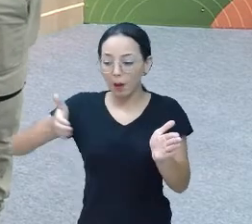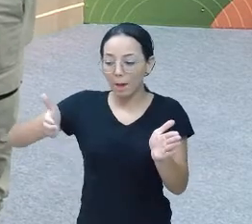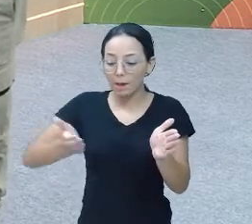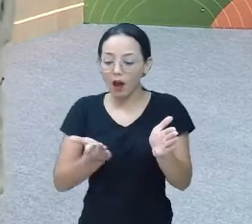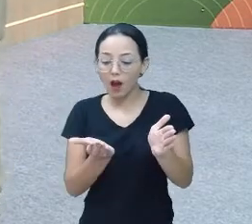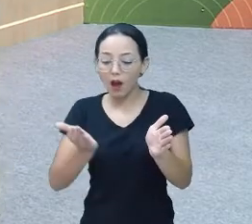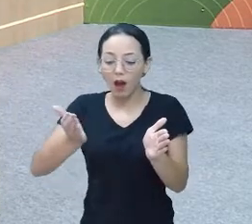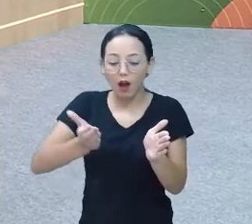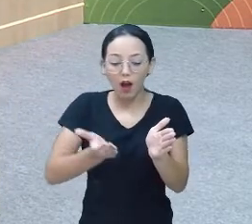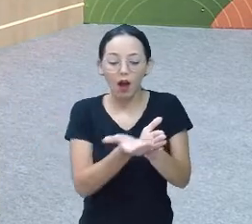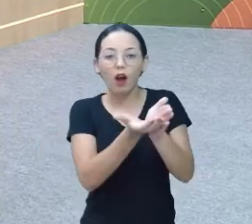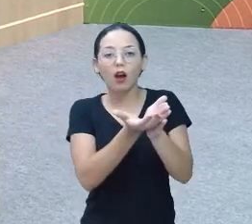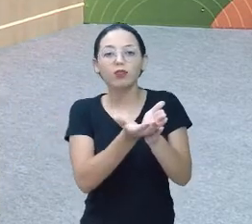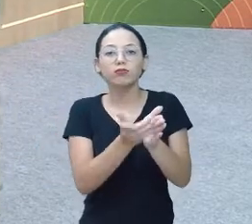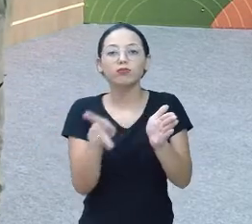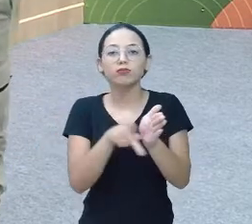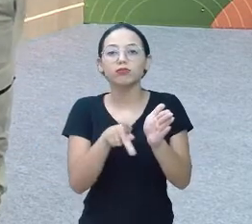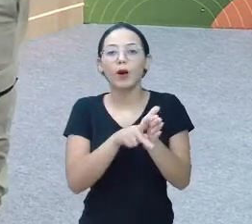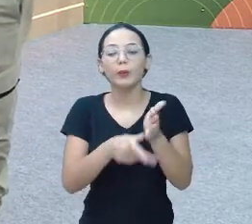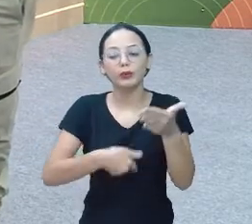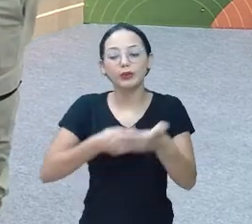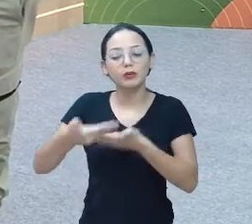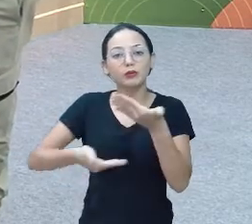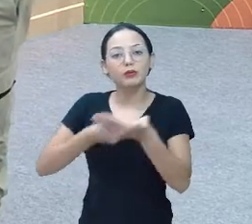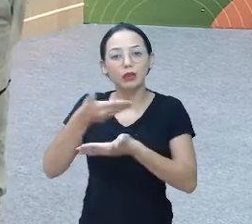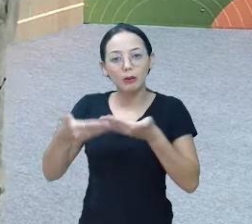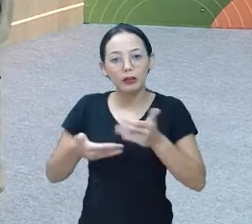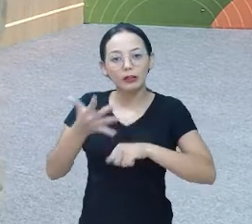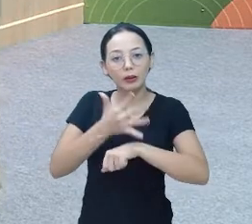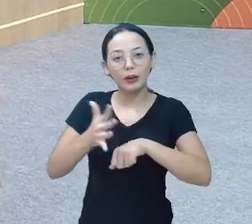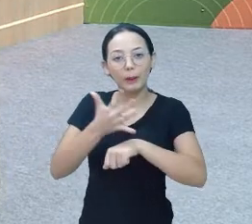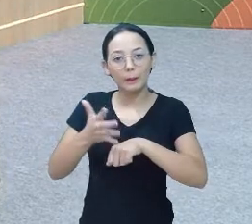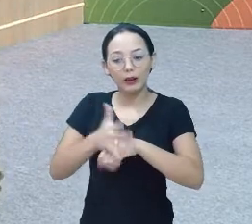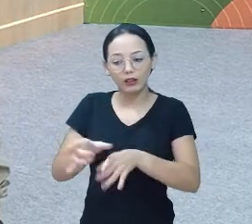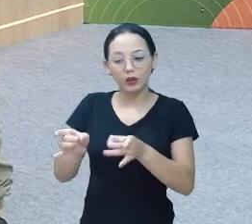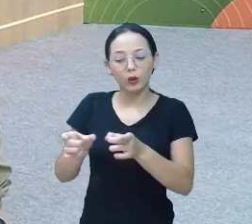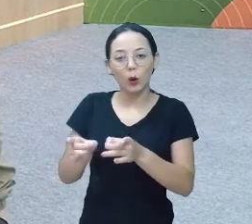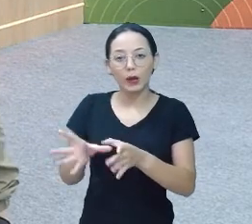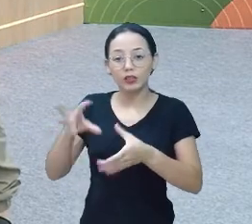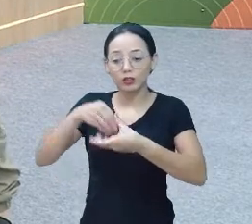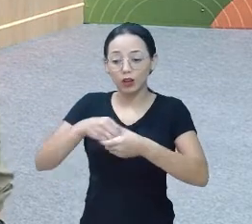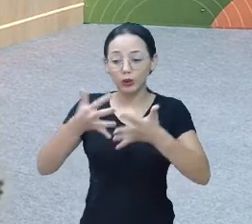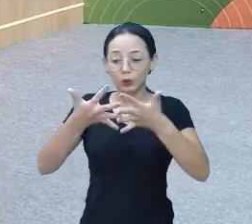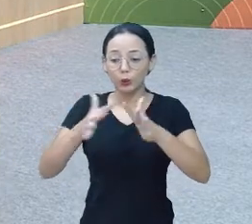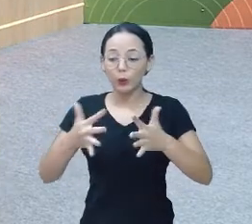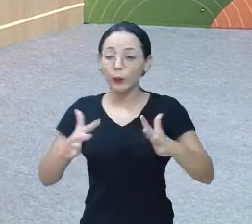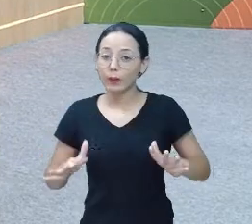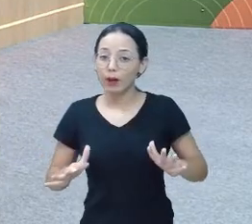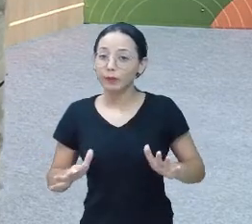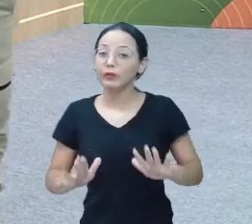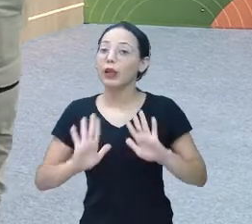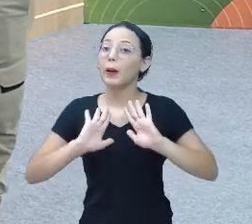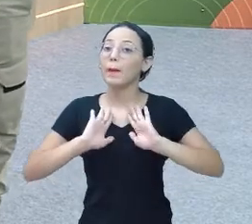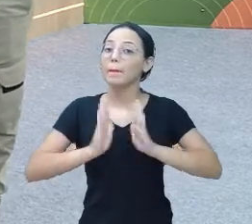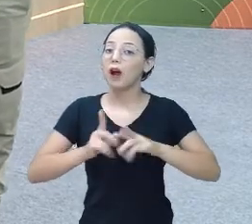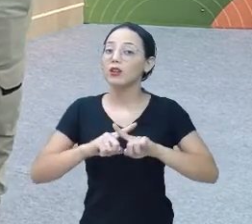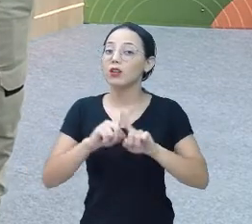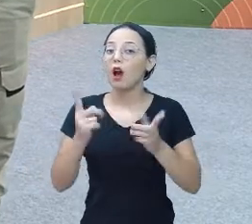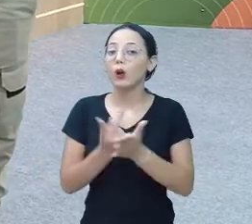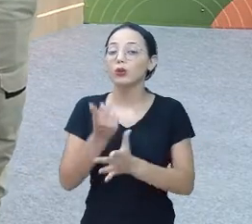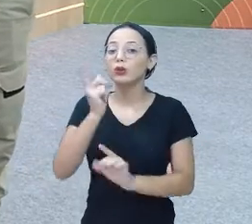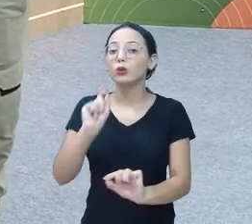que pudessem servir para o desenvolvimento da prática do comércio marítimo, diferente do que vai acontecer com